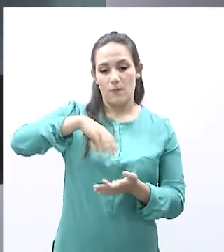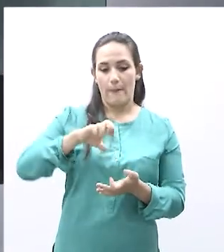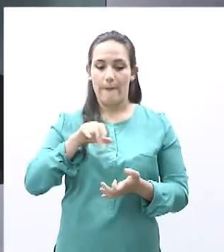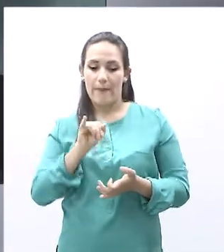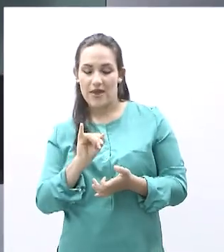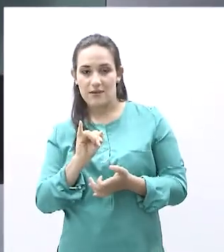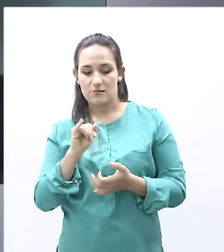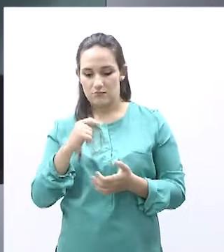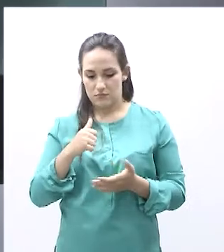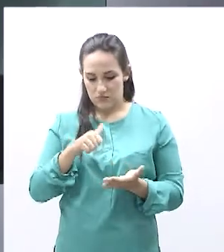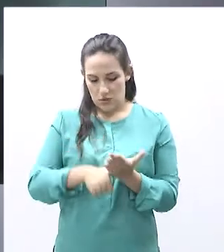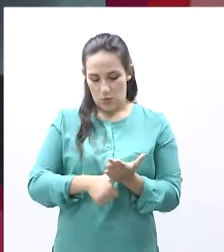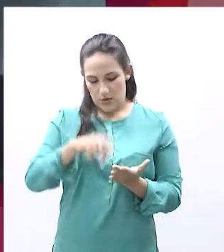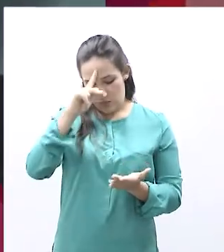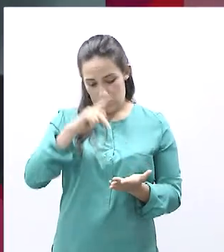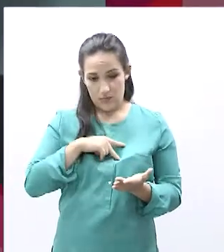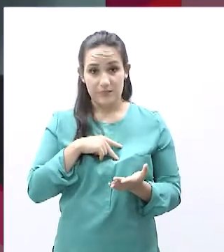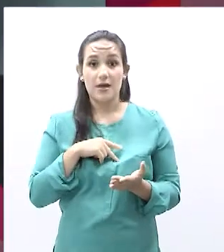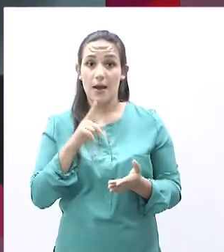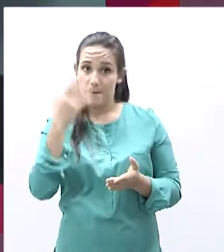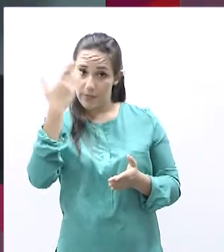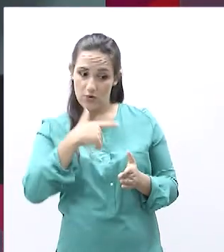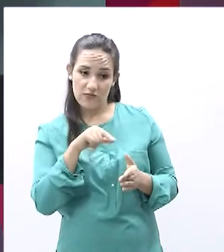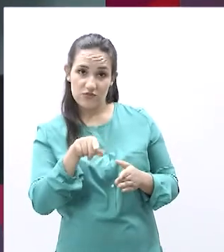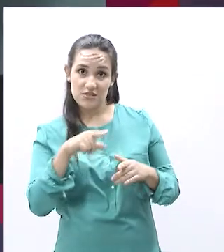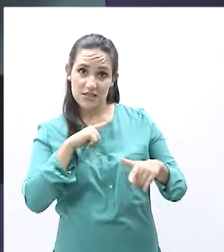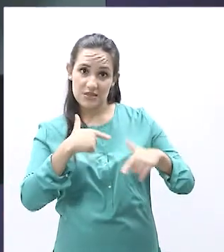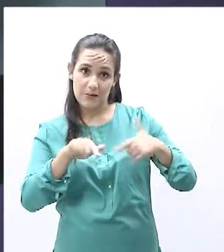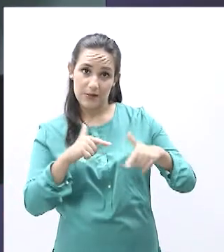documentos pessoais e ter uma atividade